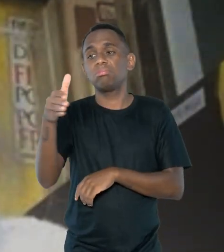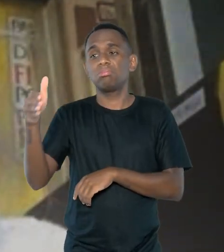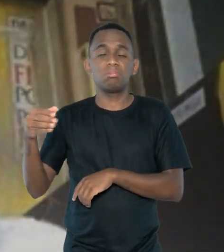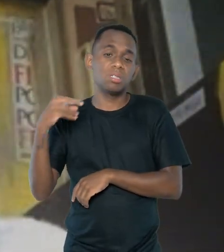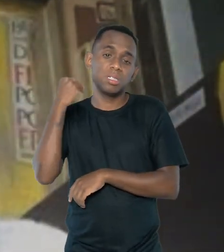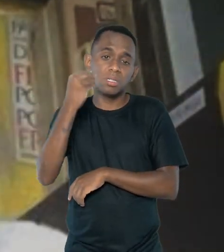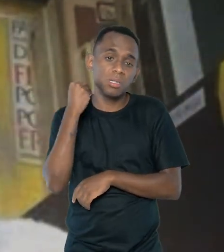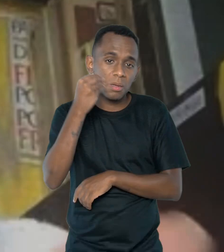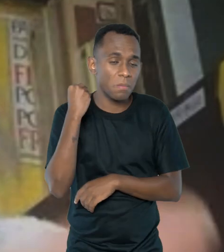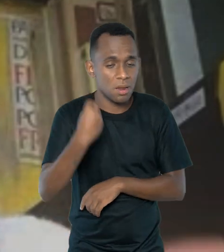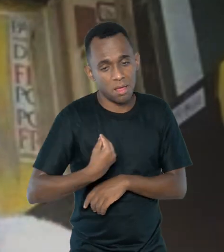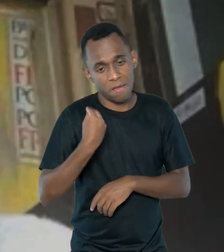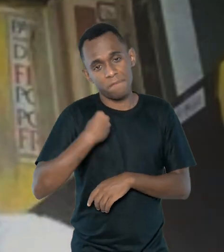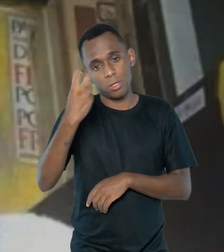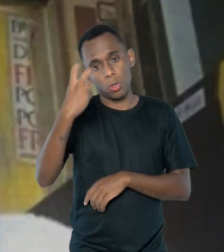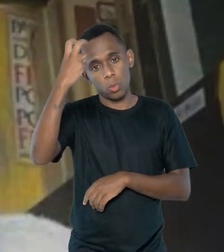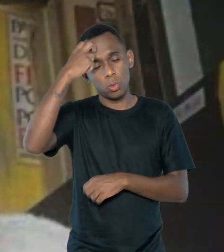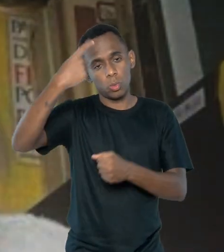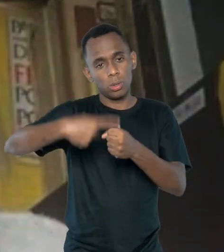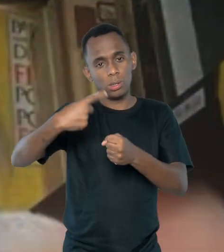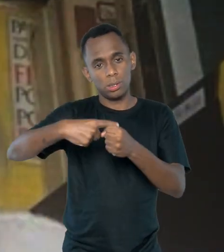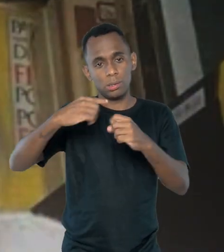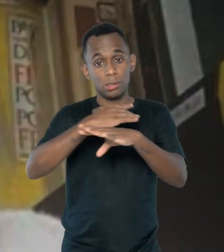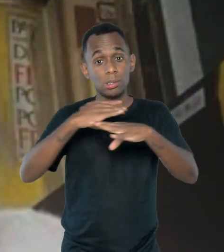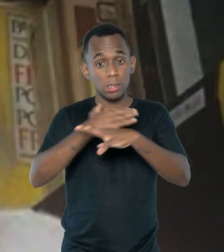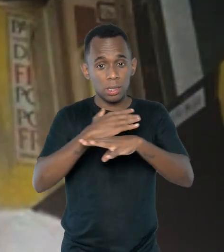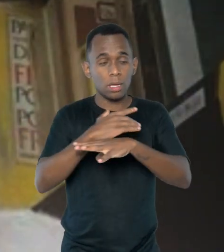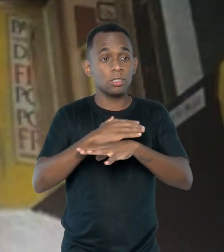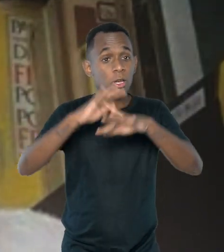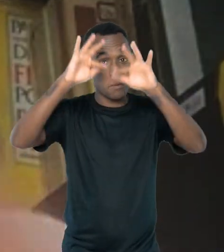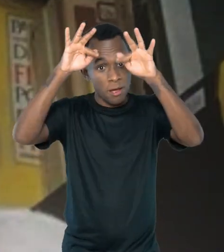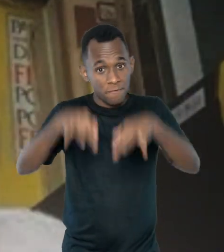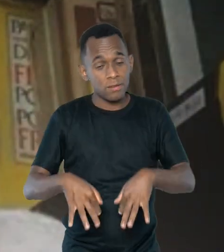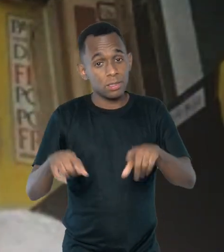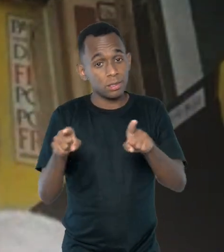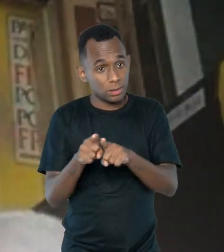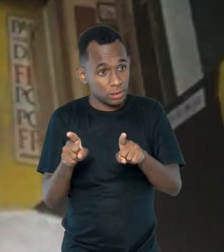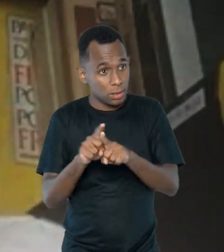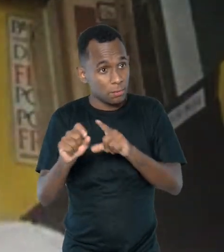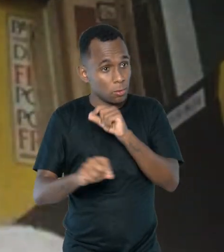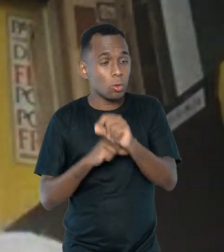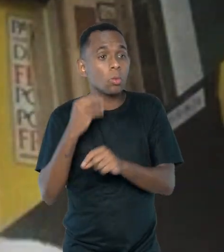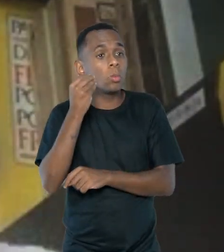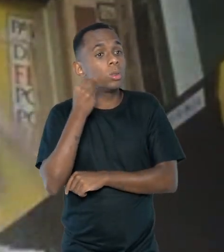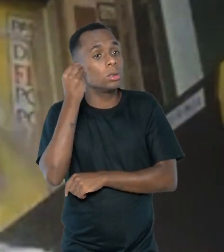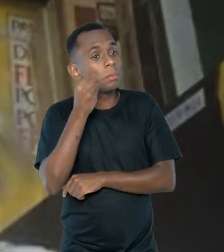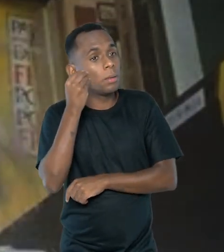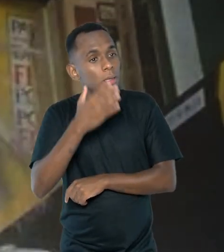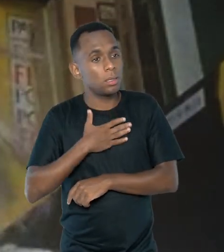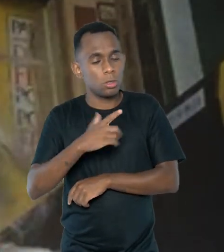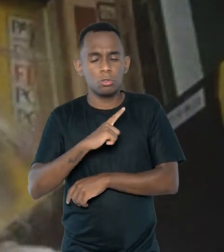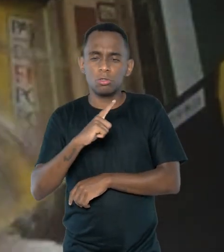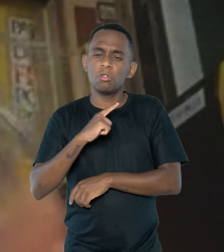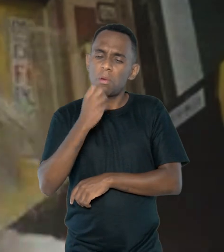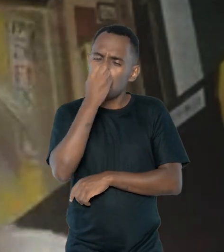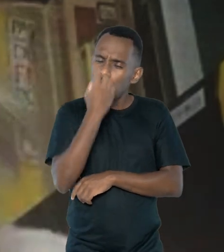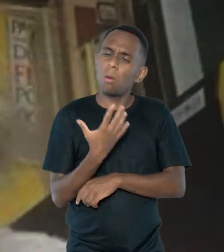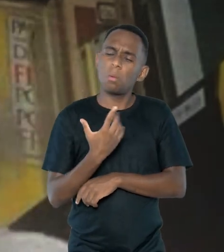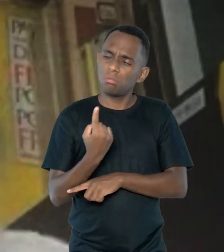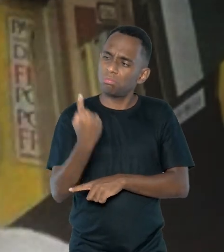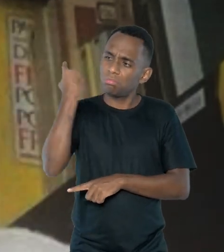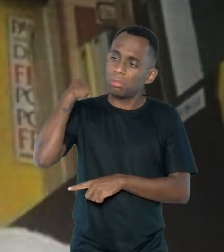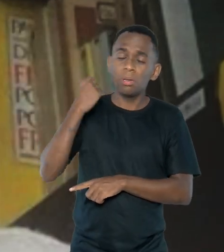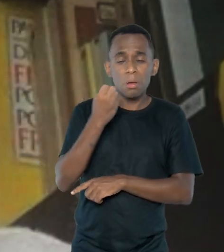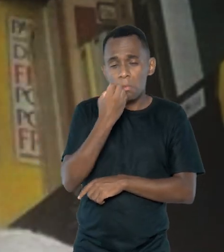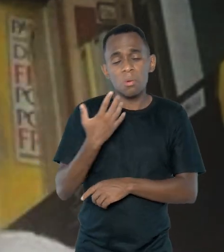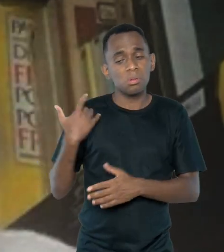possa viver ativamente a vida cultural da cidade. Só para encerrar, eu vou falar assim, de uma experiência que eu tive que era